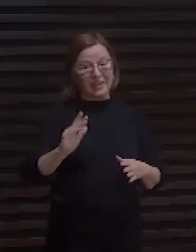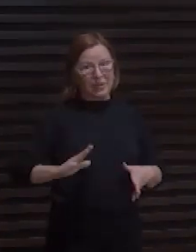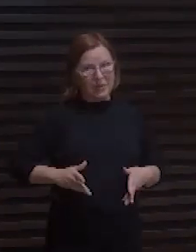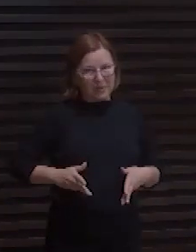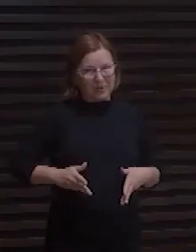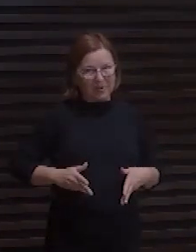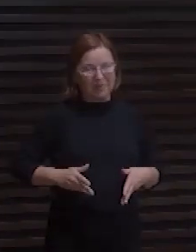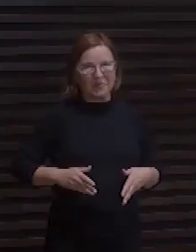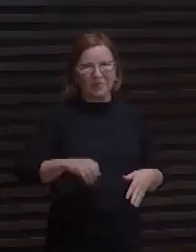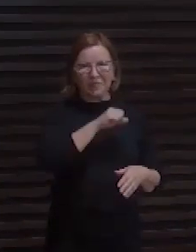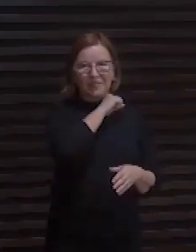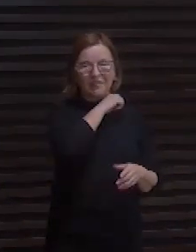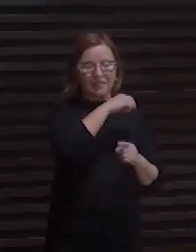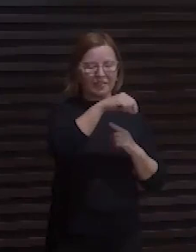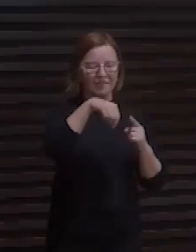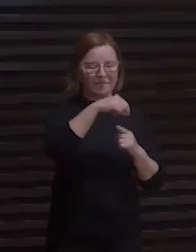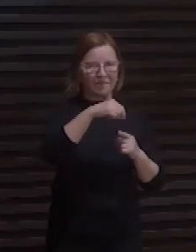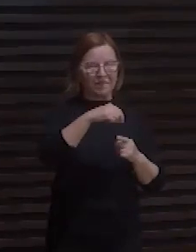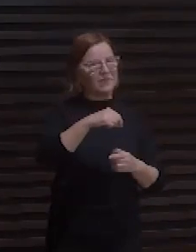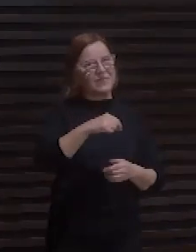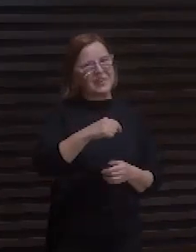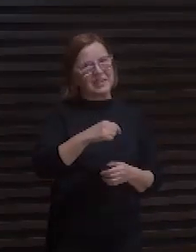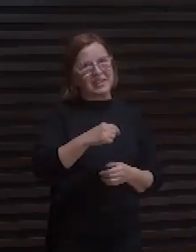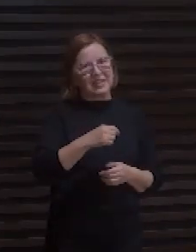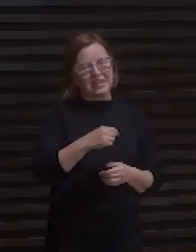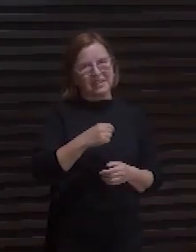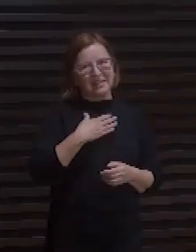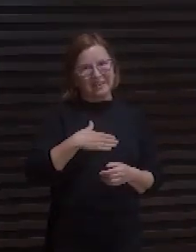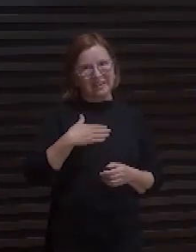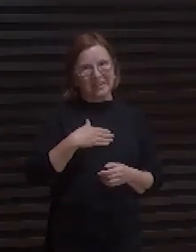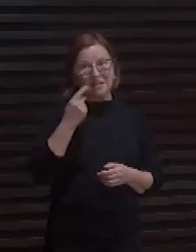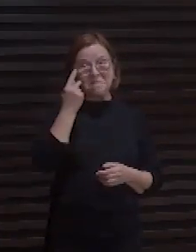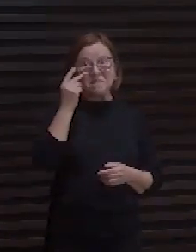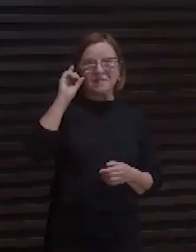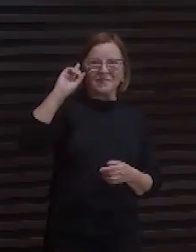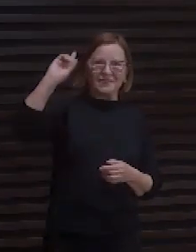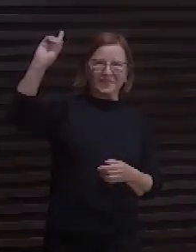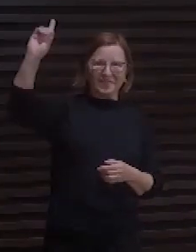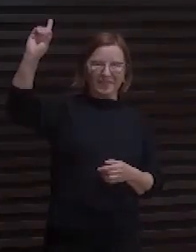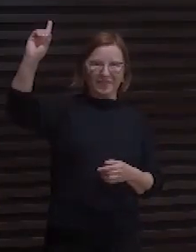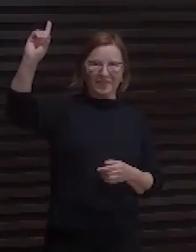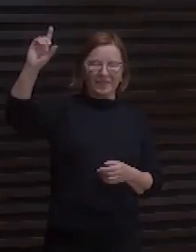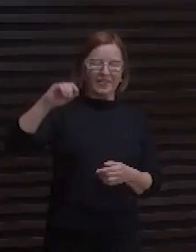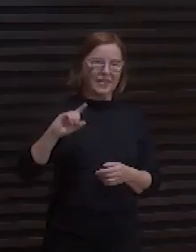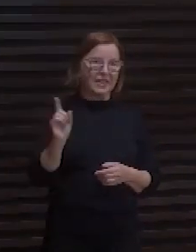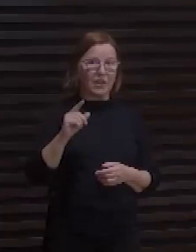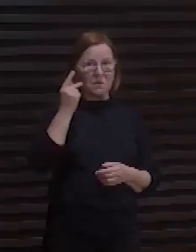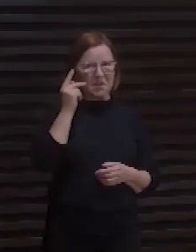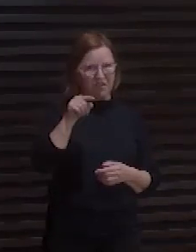Deus. Em outras palavras, não é para você